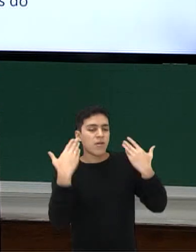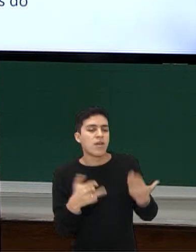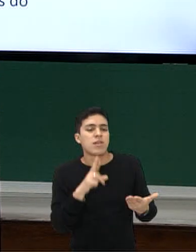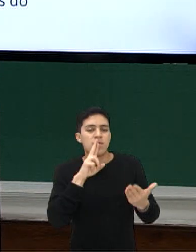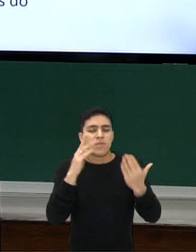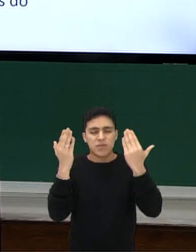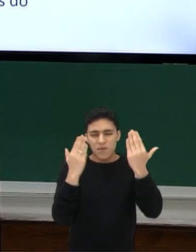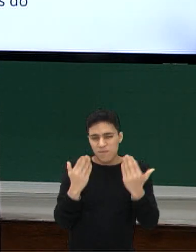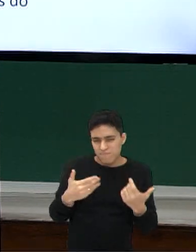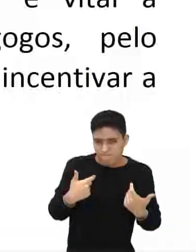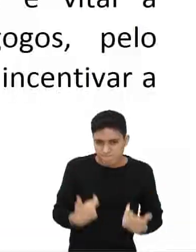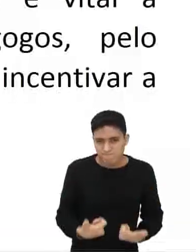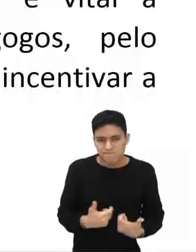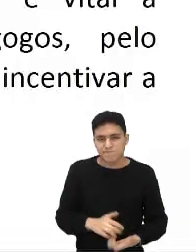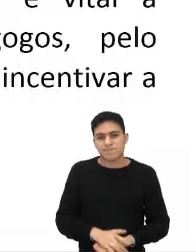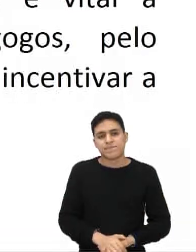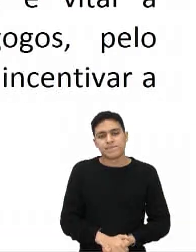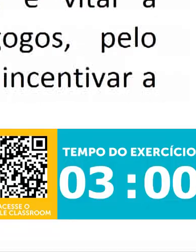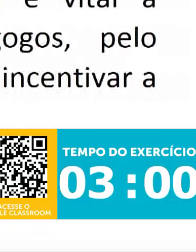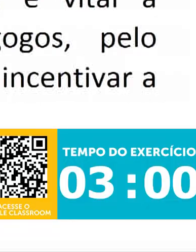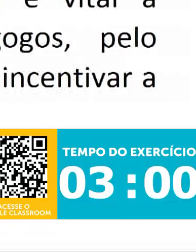e comparar as nossas respostas, tá bom?